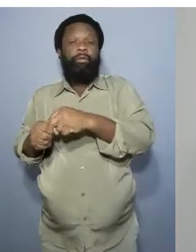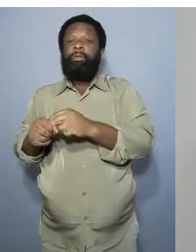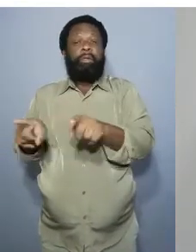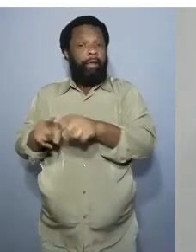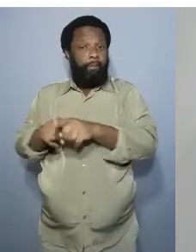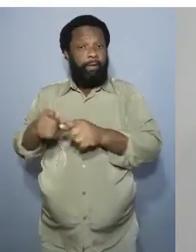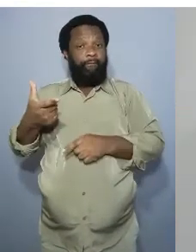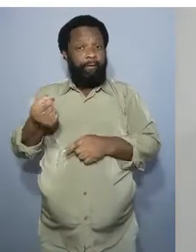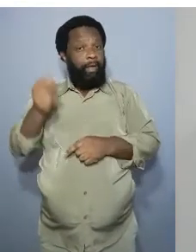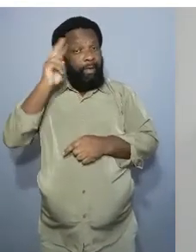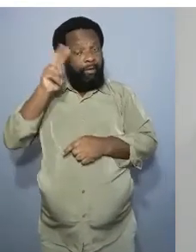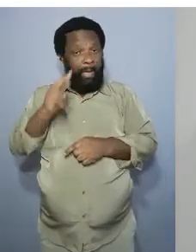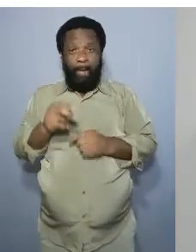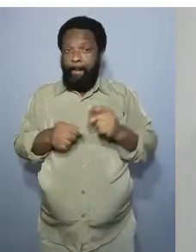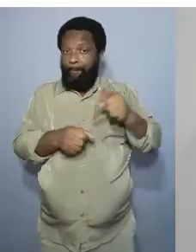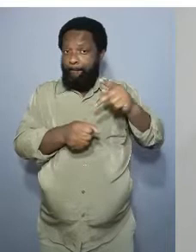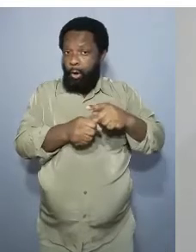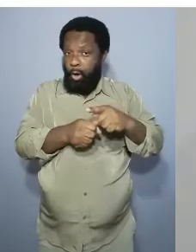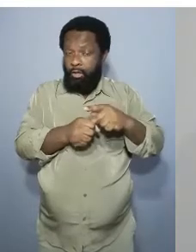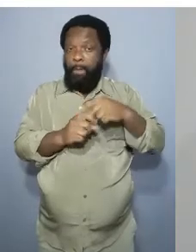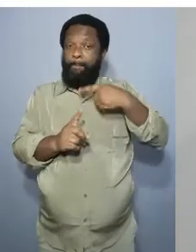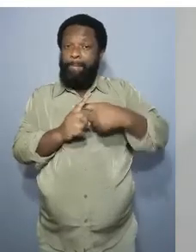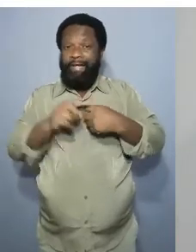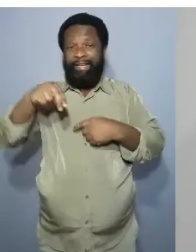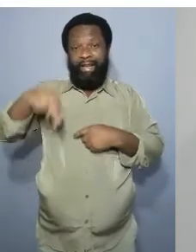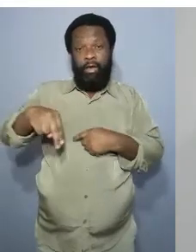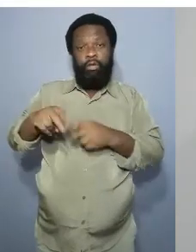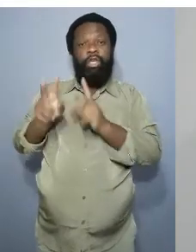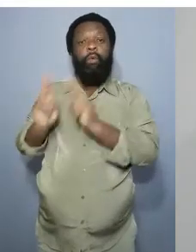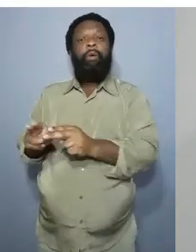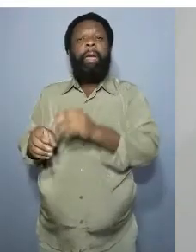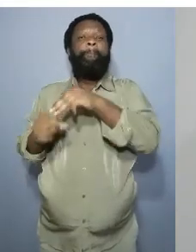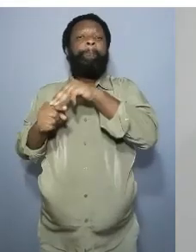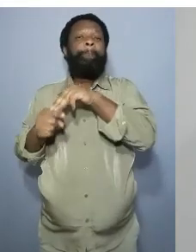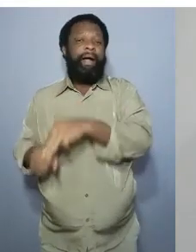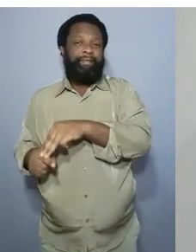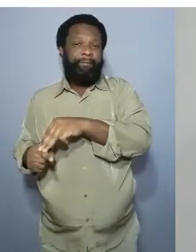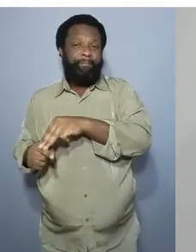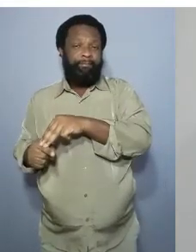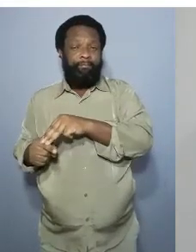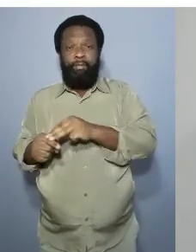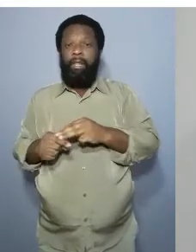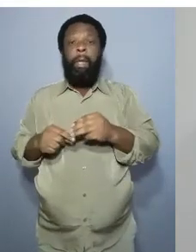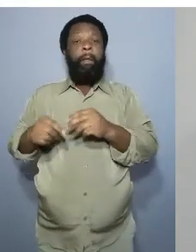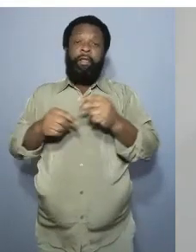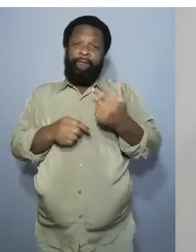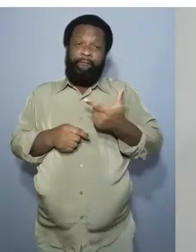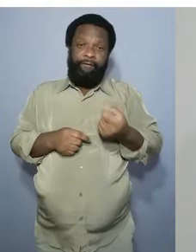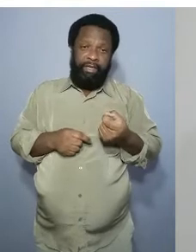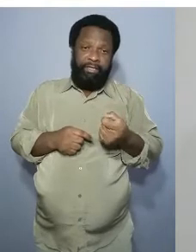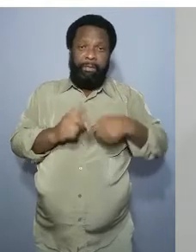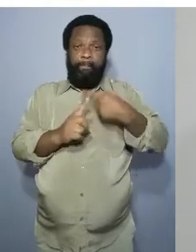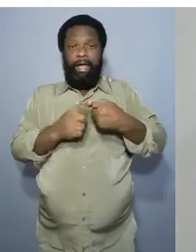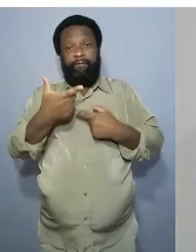sendo igual. Lembrando, pessoal, prótons mais nêutrons dá massa. Então, se aqui é prótons, o número de nêutrons também é 20. 20 mais